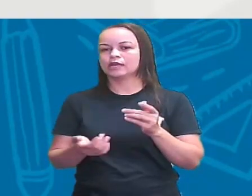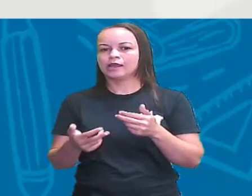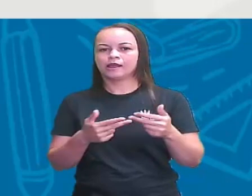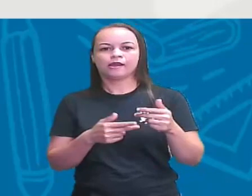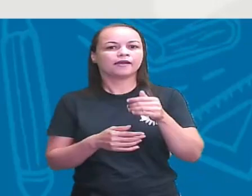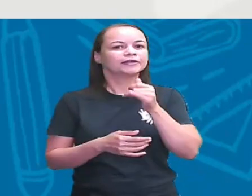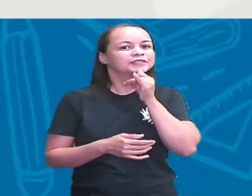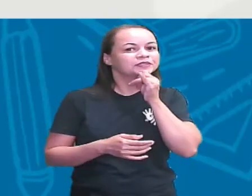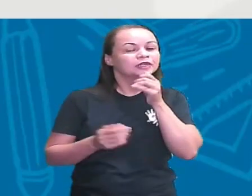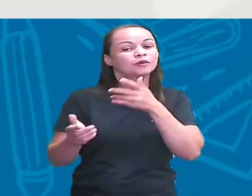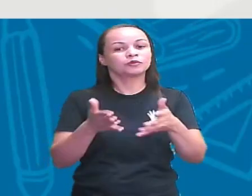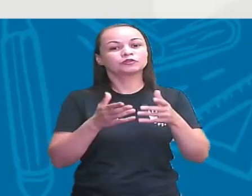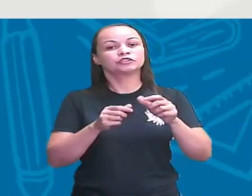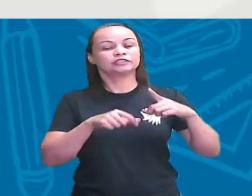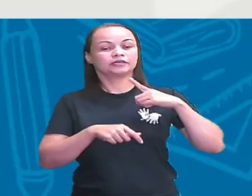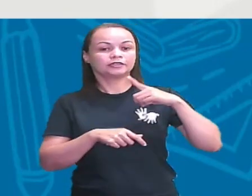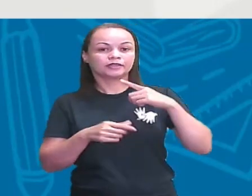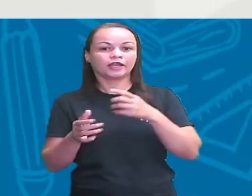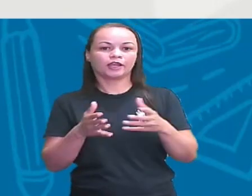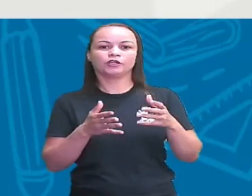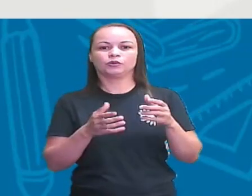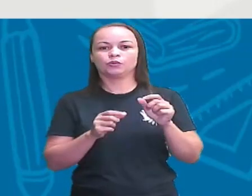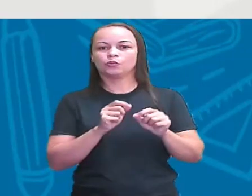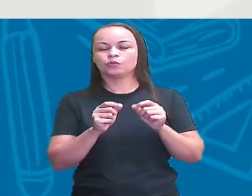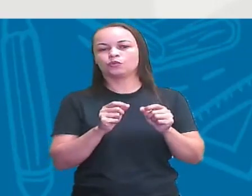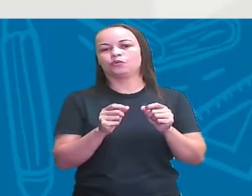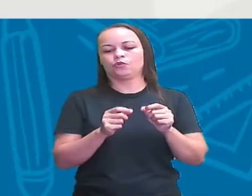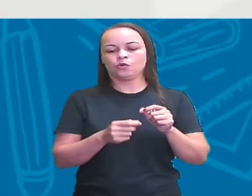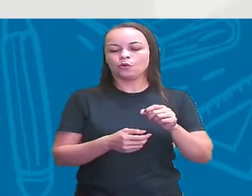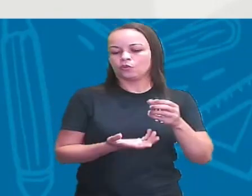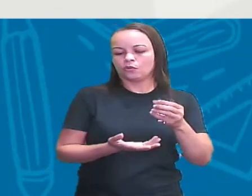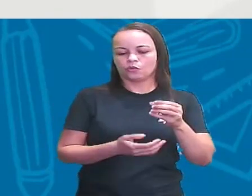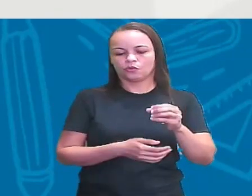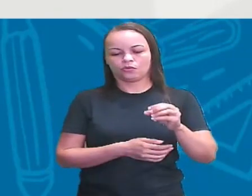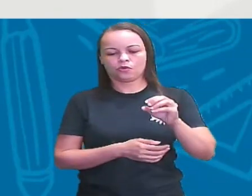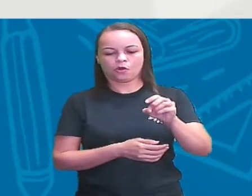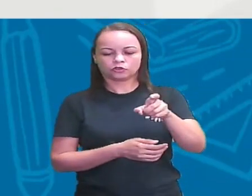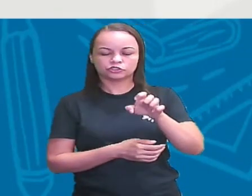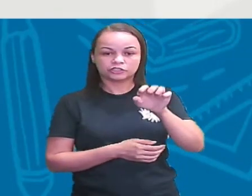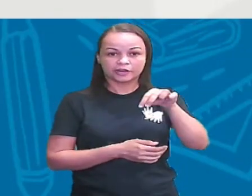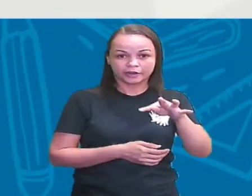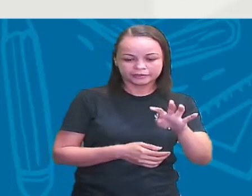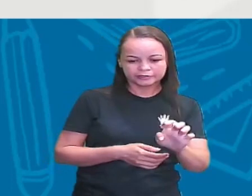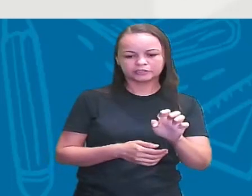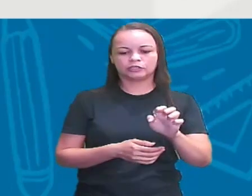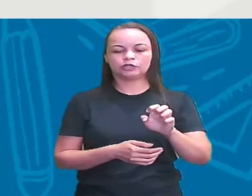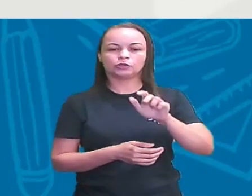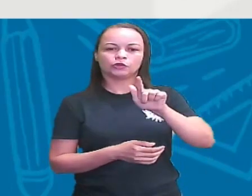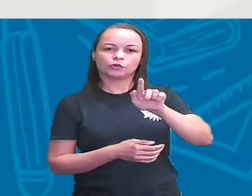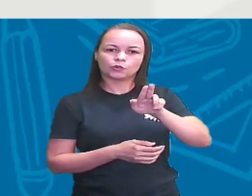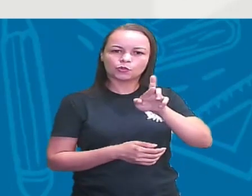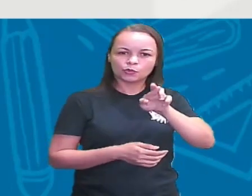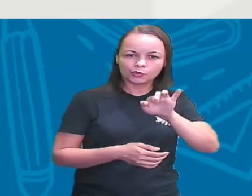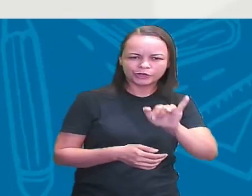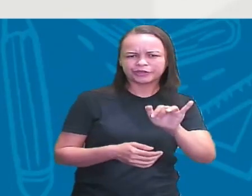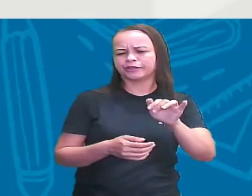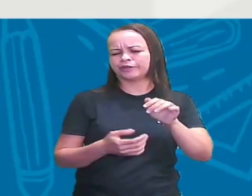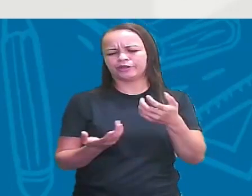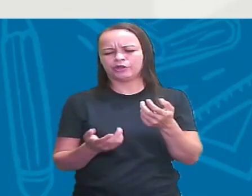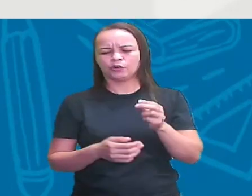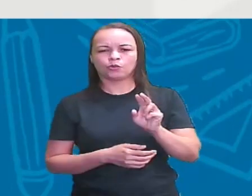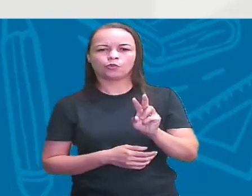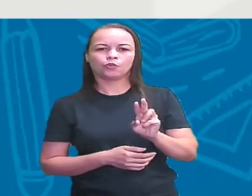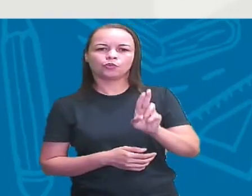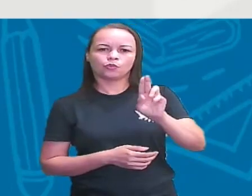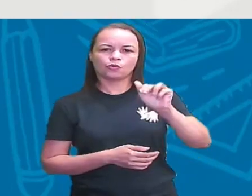né? Em que a gente tem o oxente, o guri, o uai, o mano. Então, são palavras, são expressões